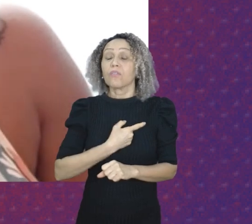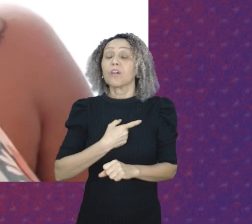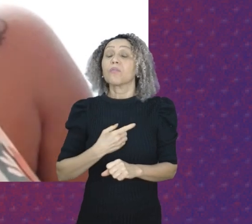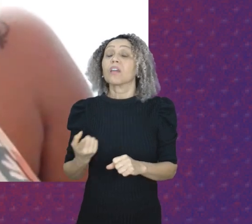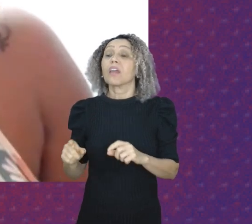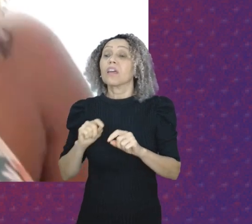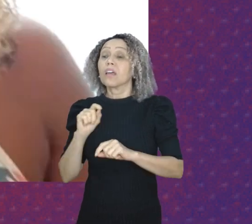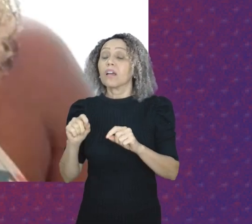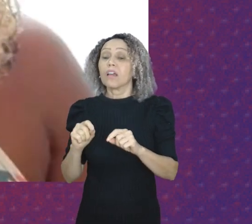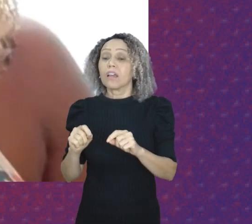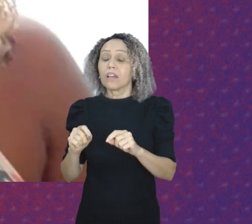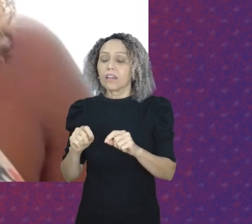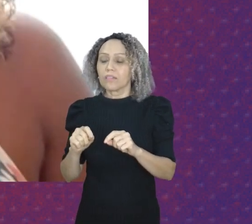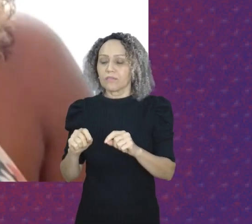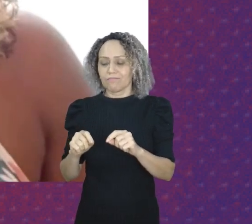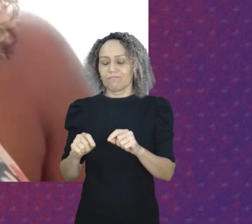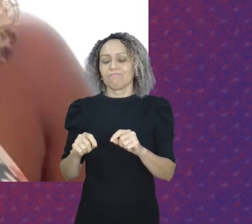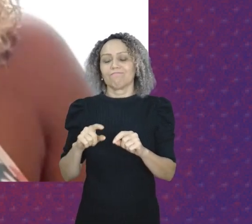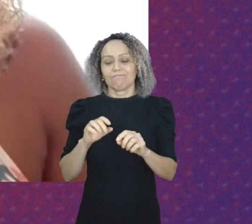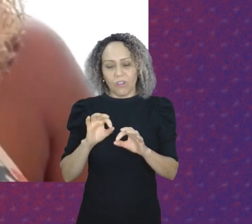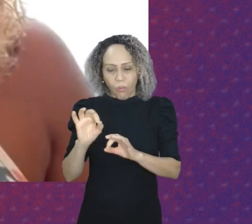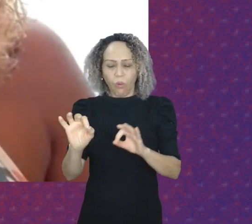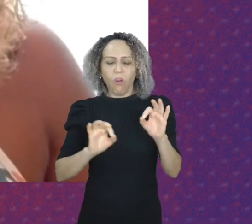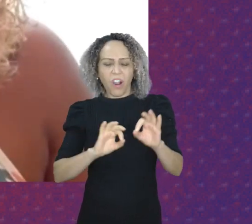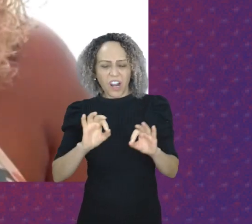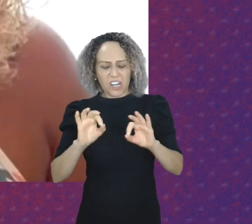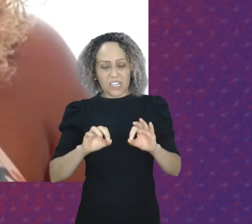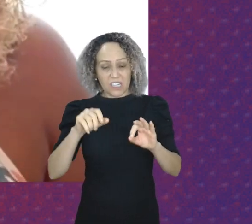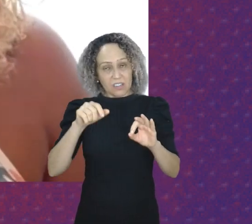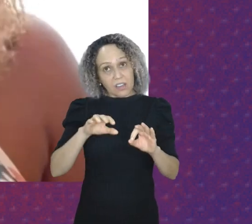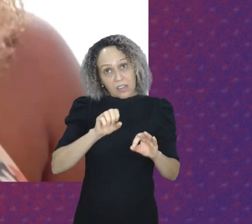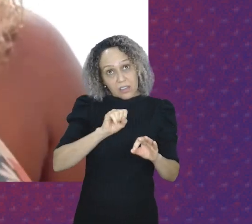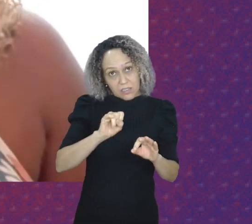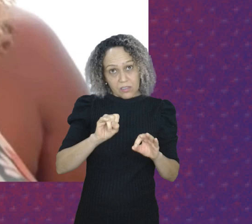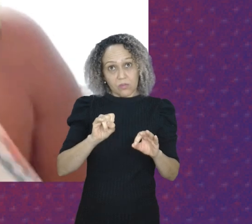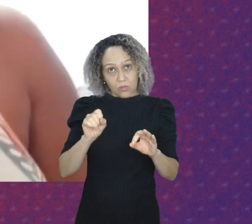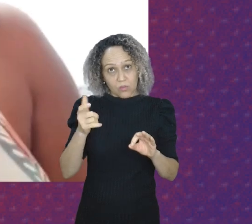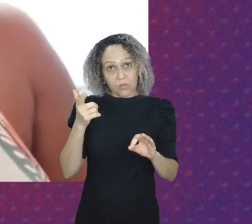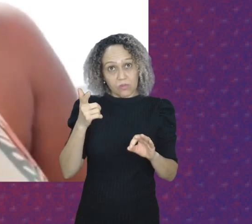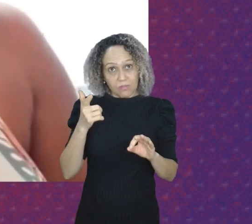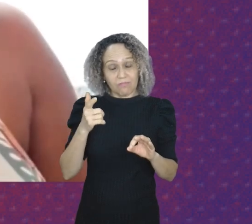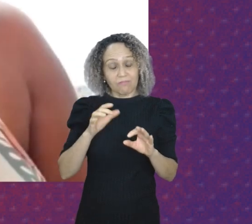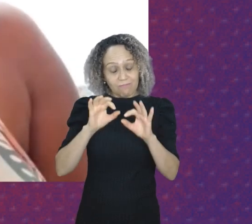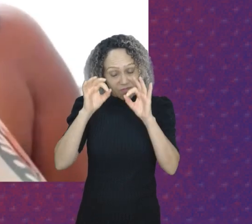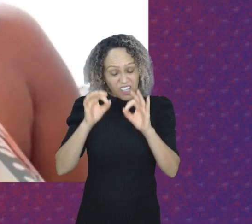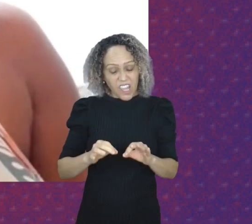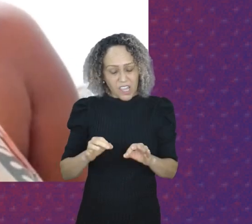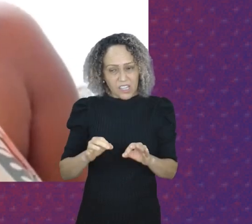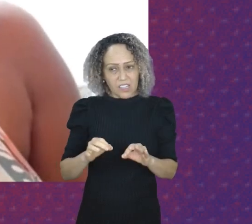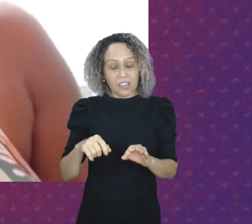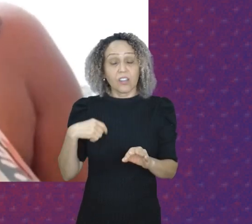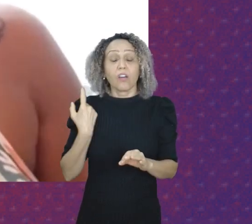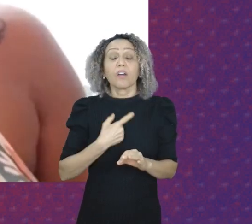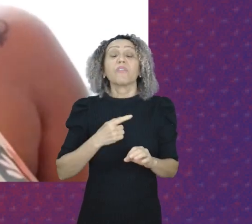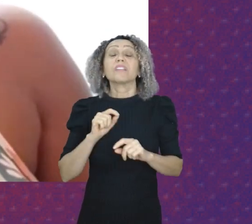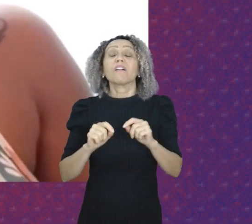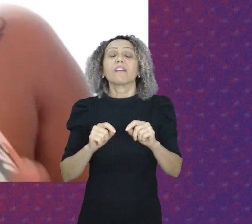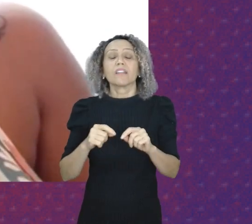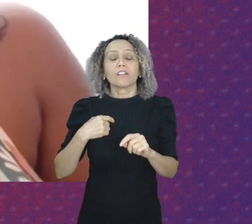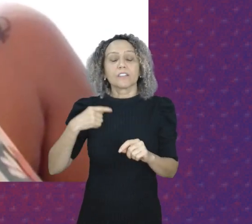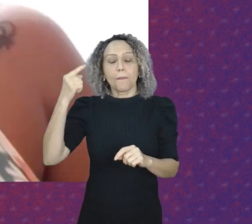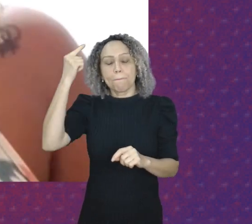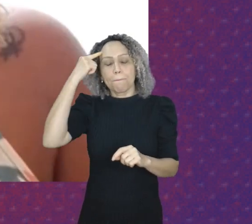Pernambuco, e tudo indica, se tudo caminhar certo, nós vamos fazer o seminário aqui em